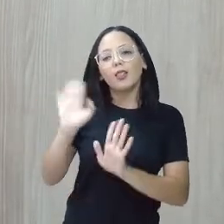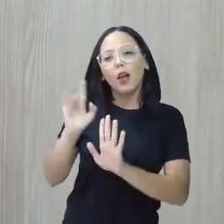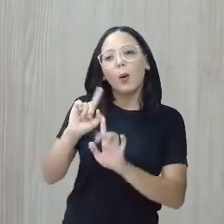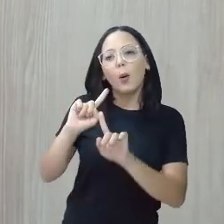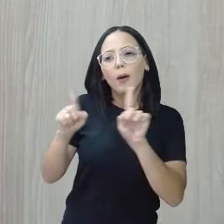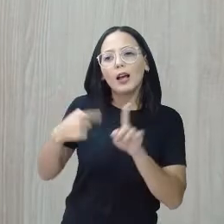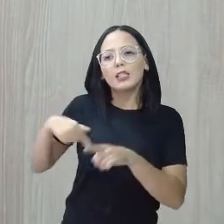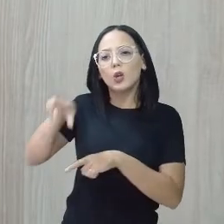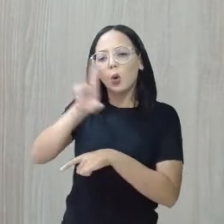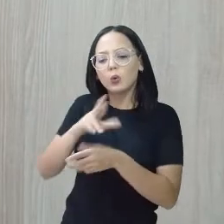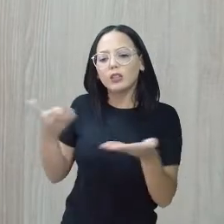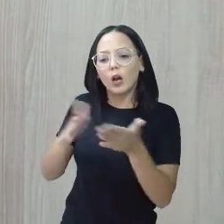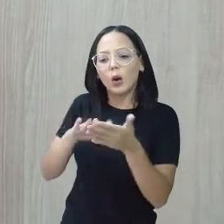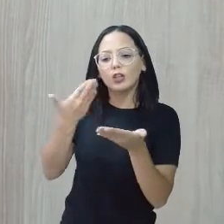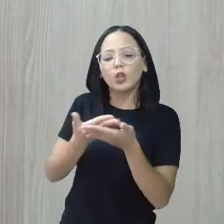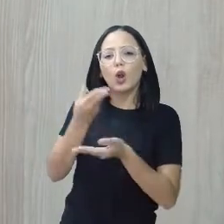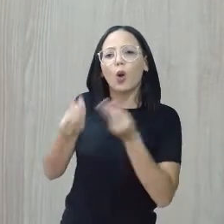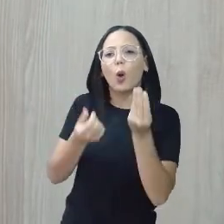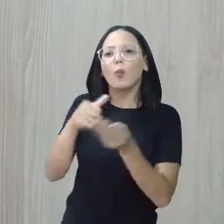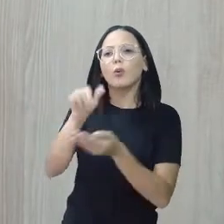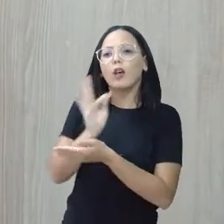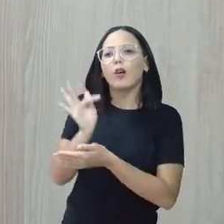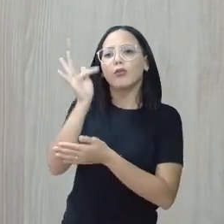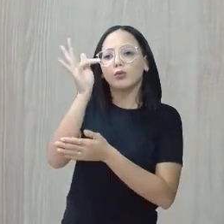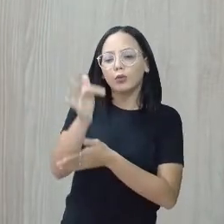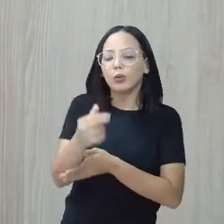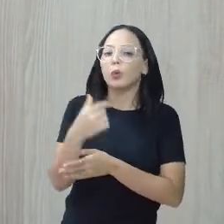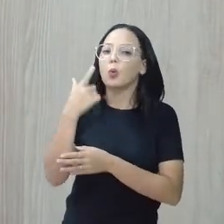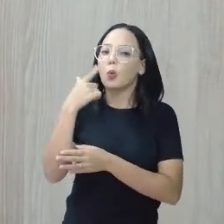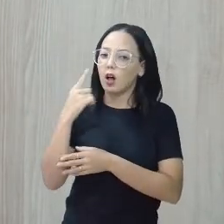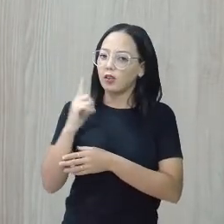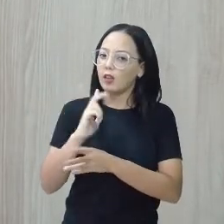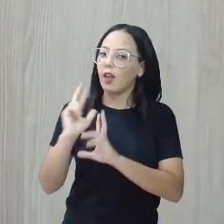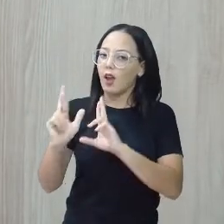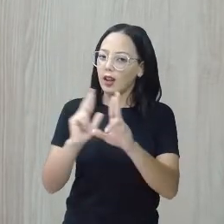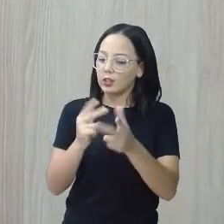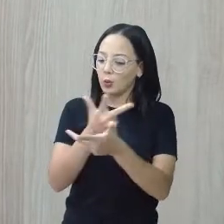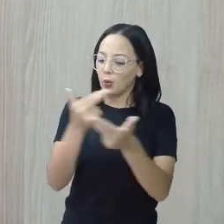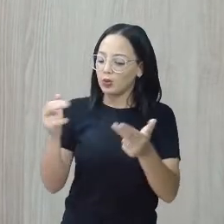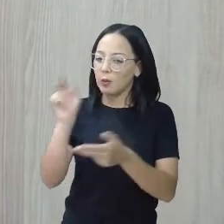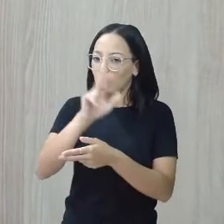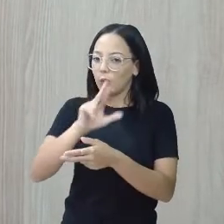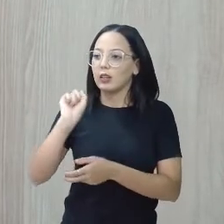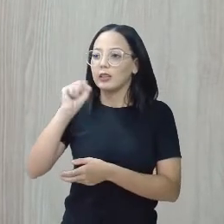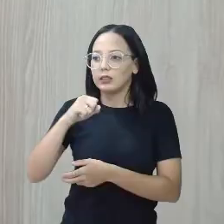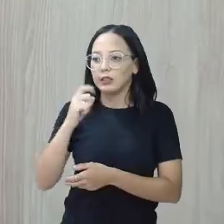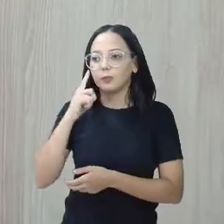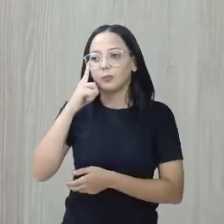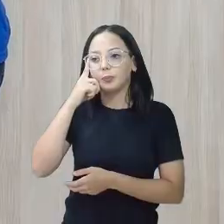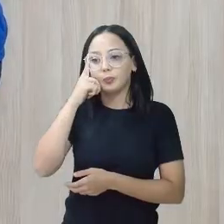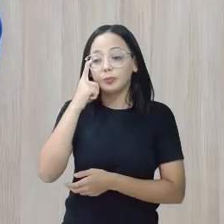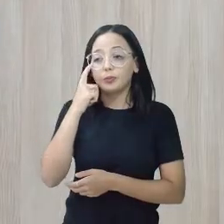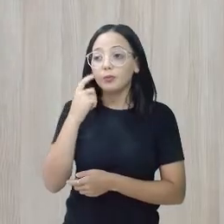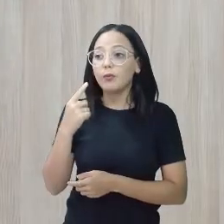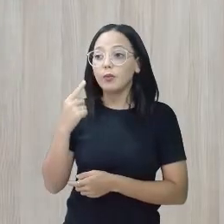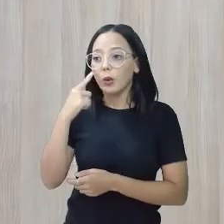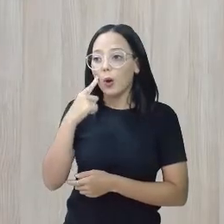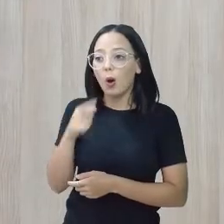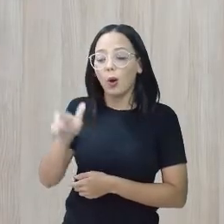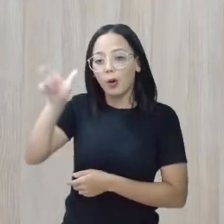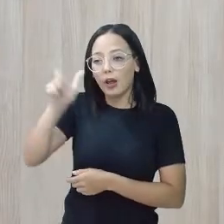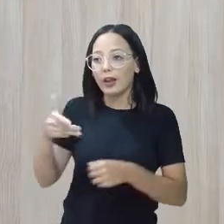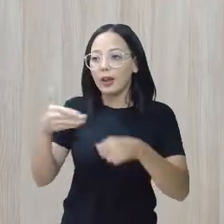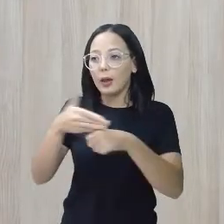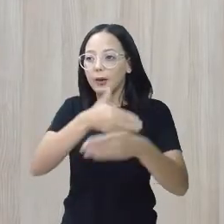estou usando isso agora na escola, como é que eu vou usar isso depois? Tem bastante coisa para usar aí. É verdade. Gente, a participação do professor